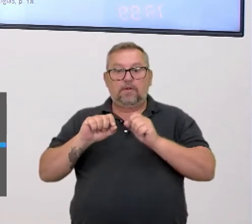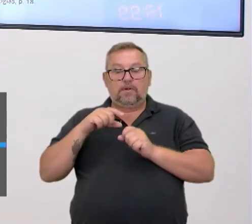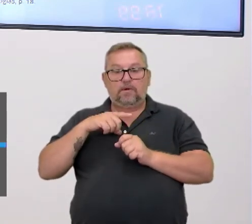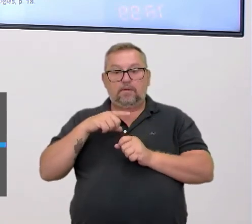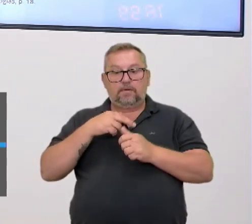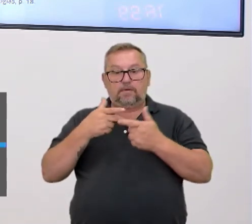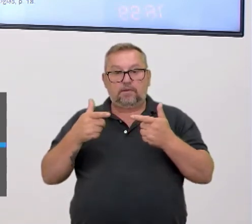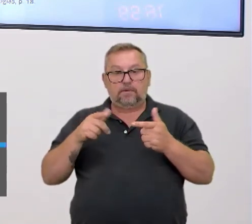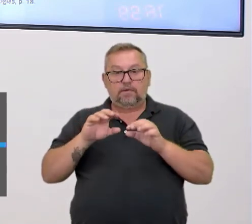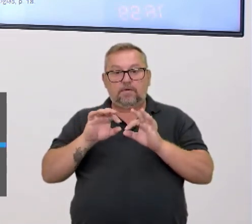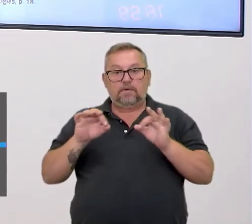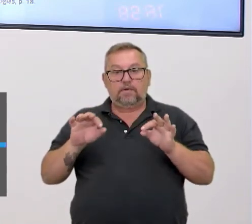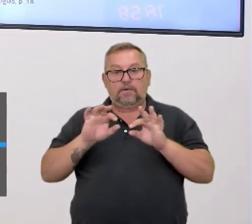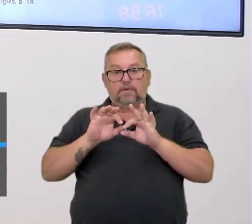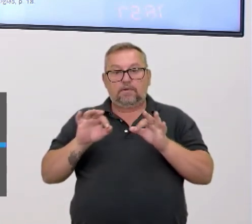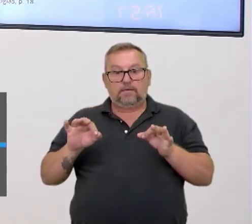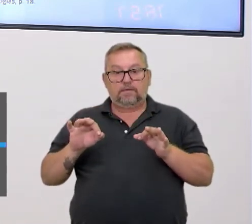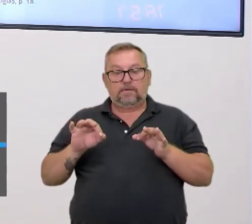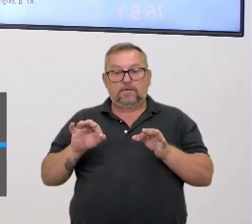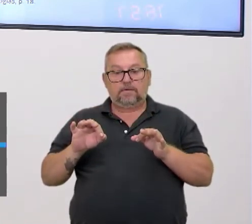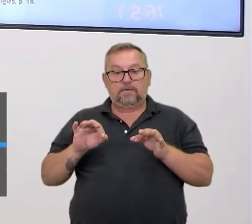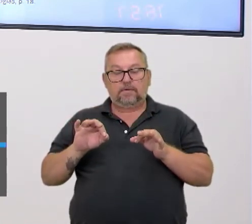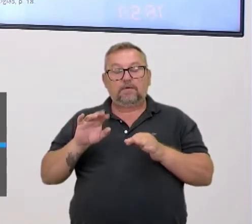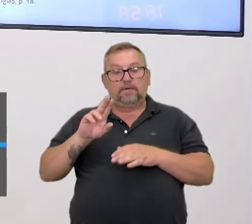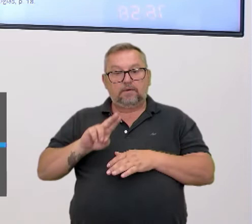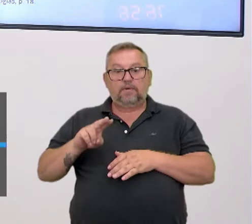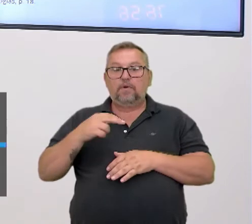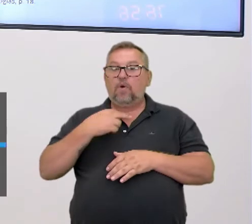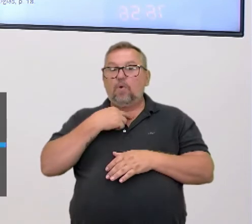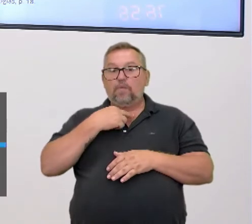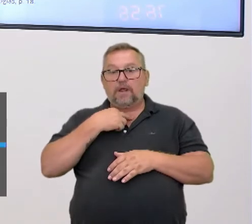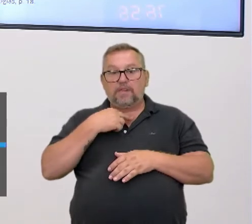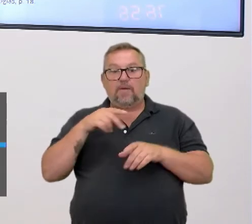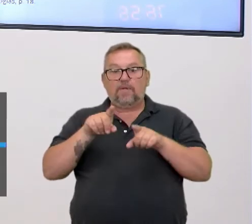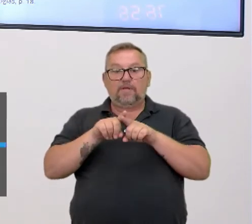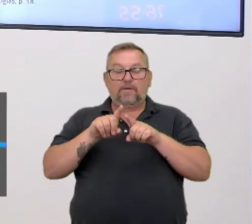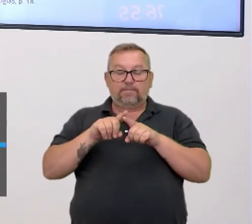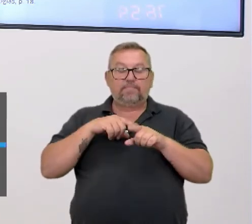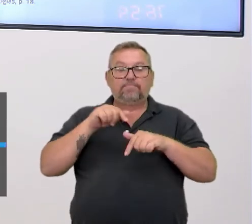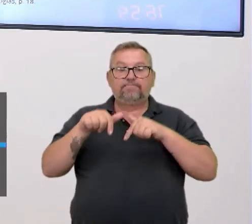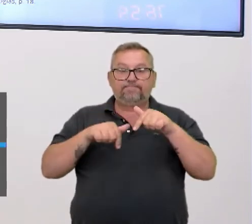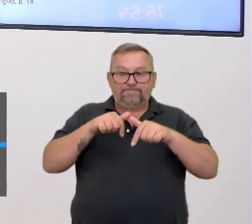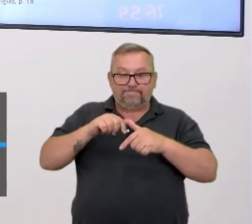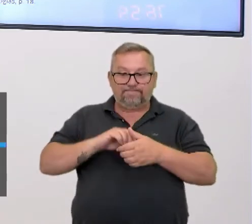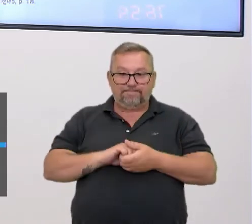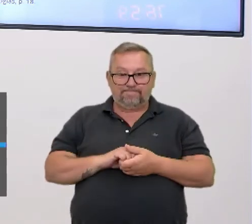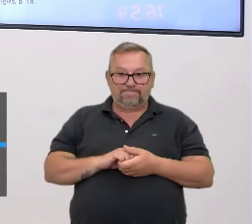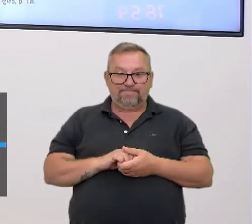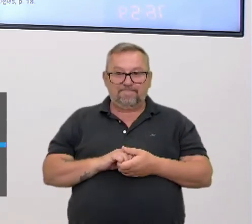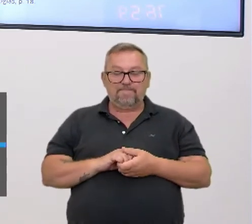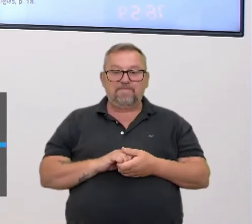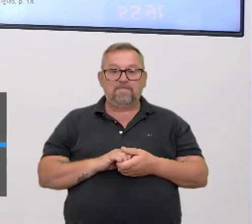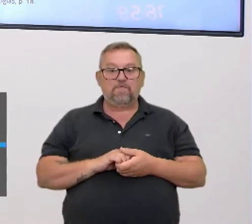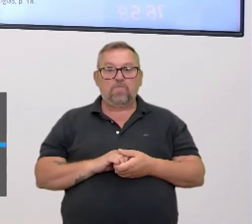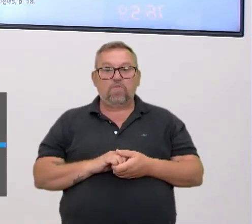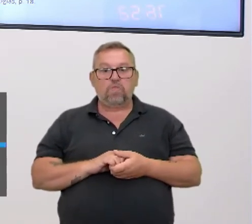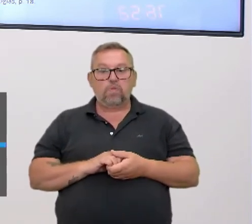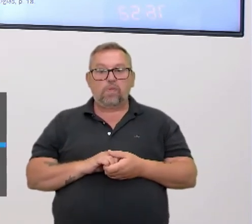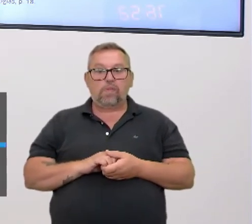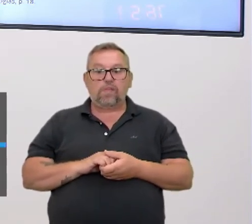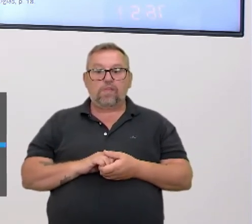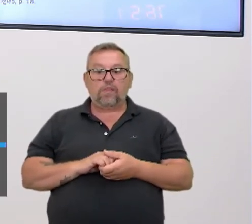uma singela diferença aí entre ocupação e emprego e trabalho, tá ok? Então, se as pessoas elas